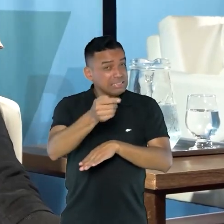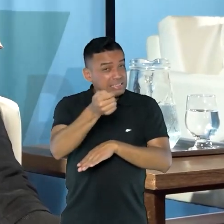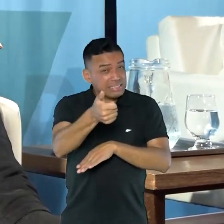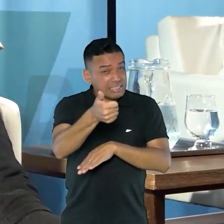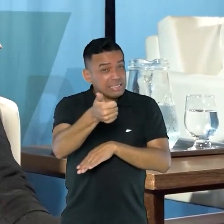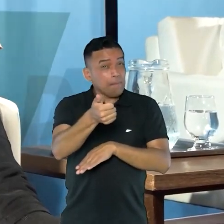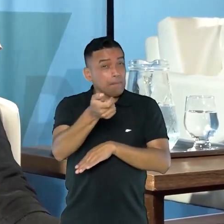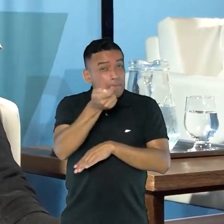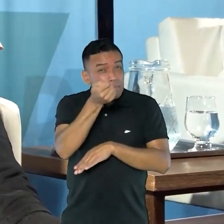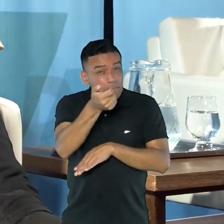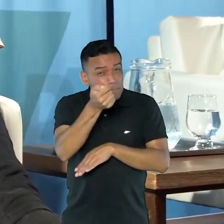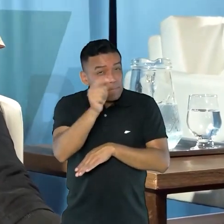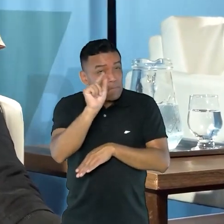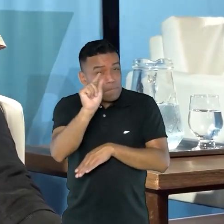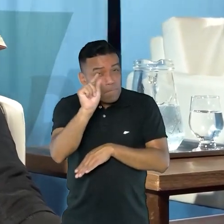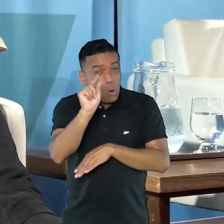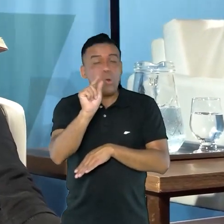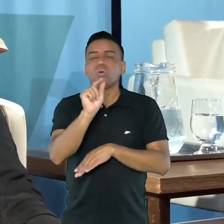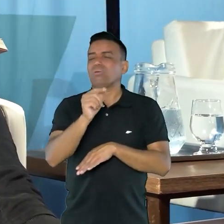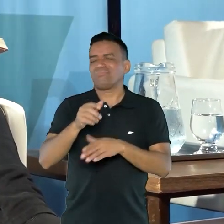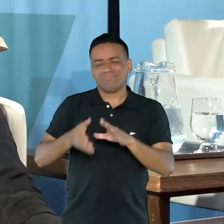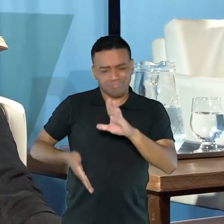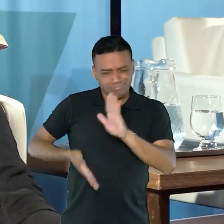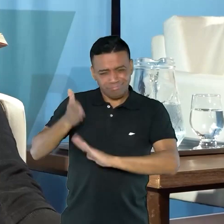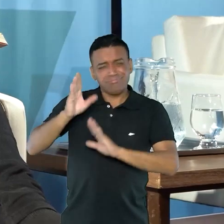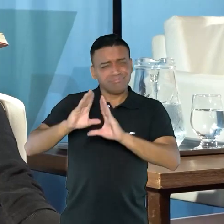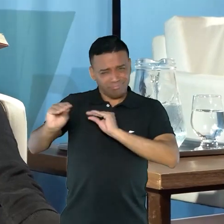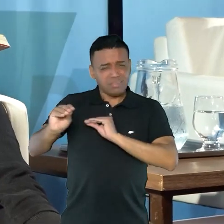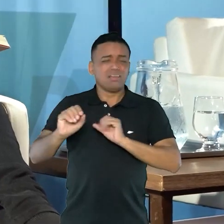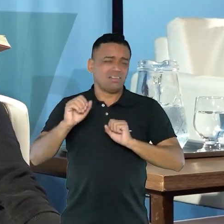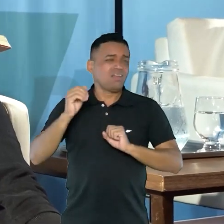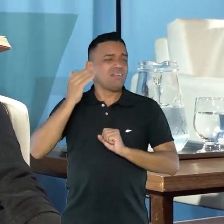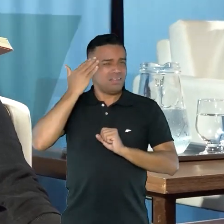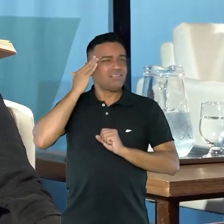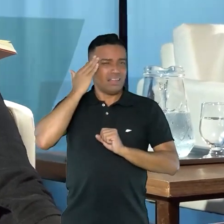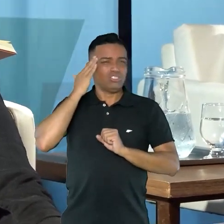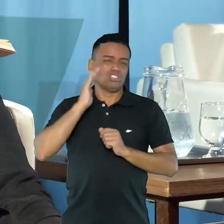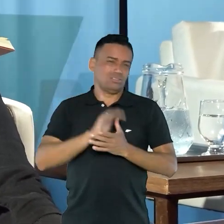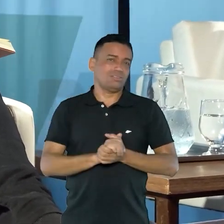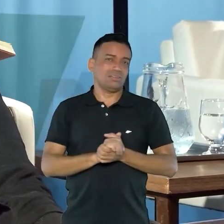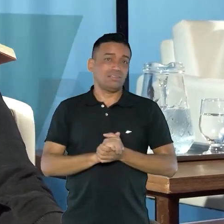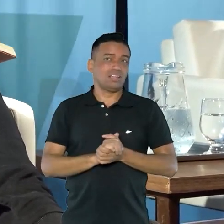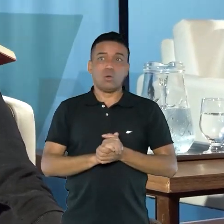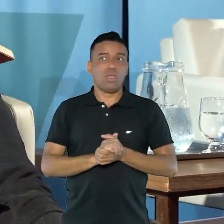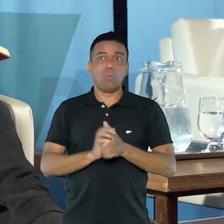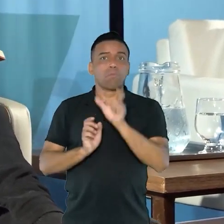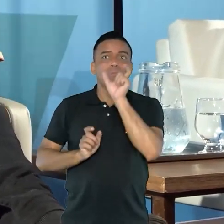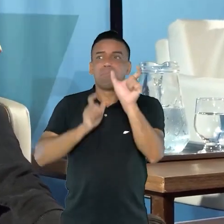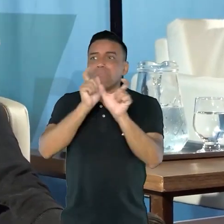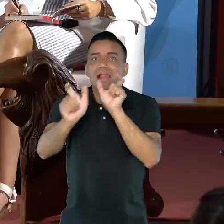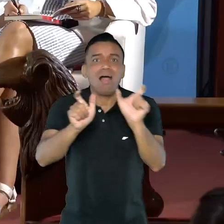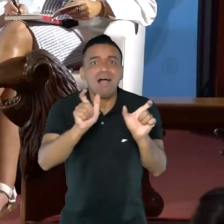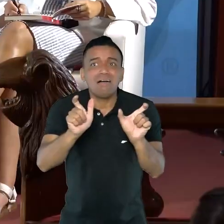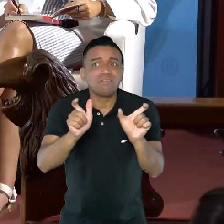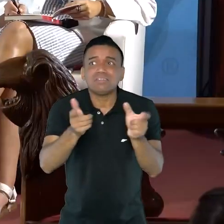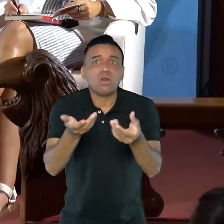entendo sua partida, mas não me faça dizer mais do que consigo. Não me arranque palavras que não tenho.